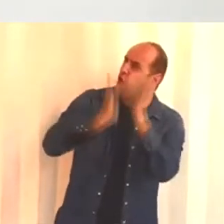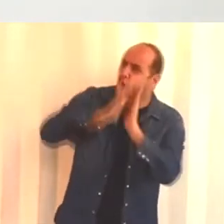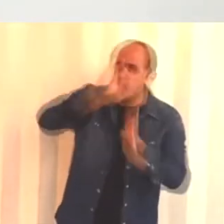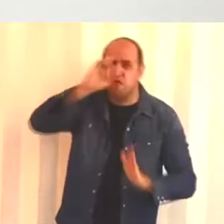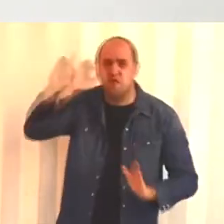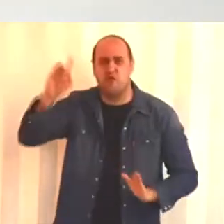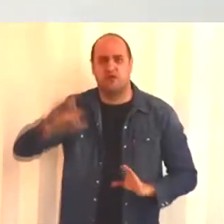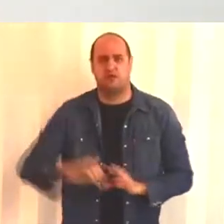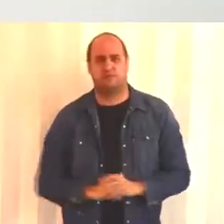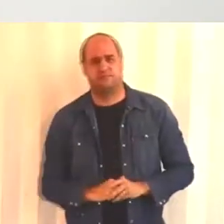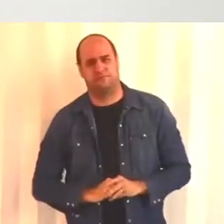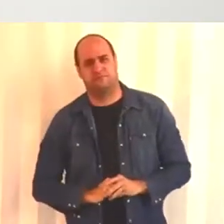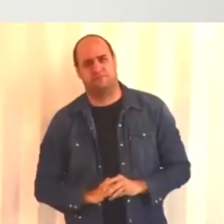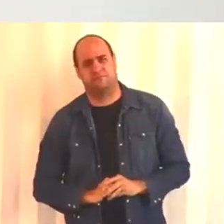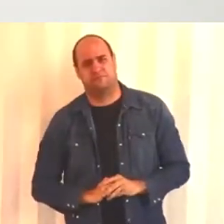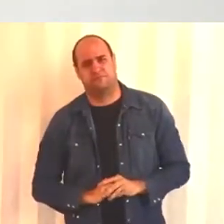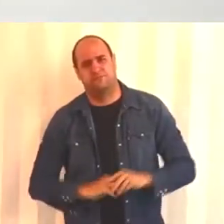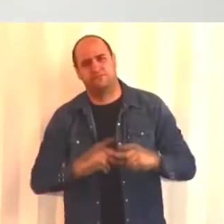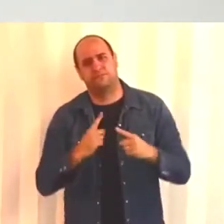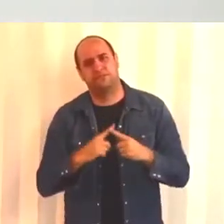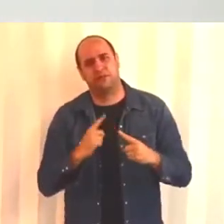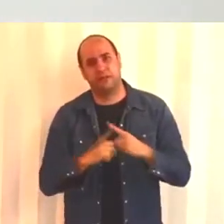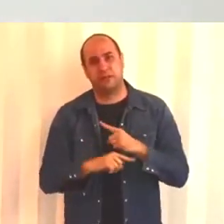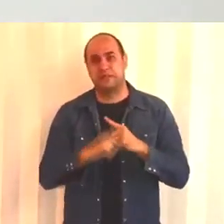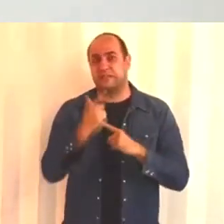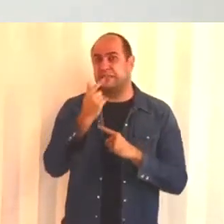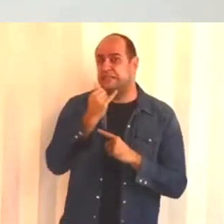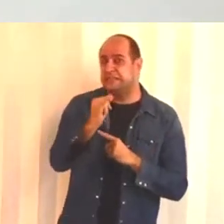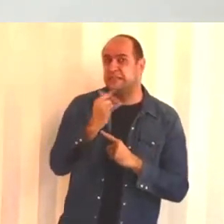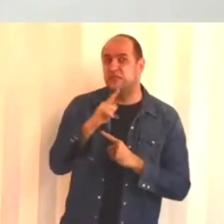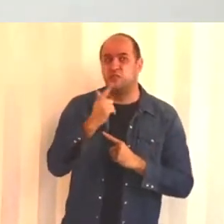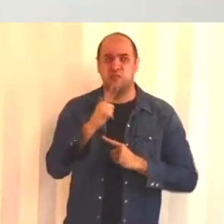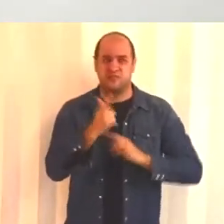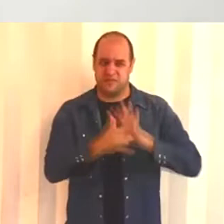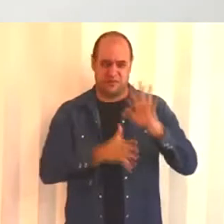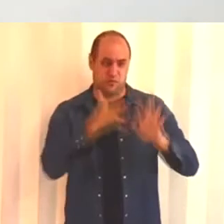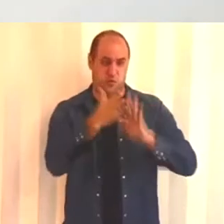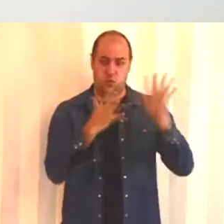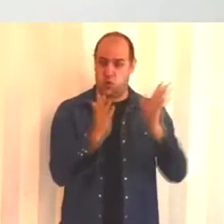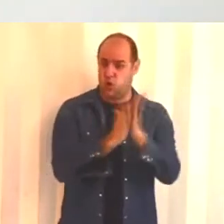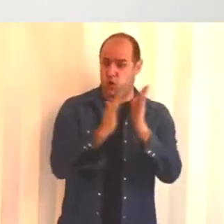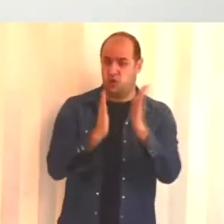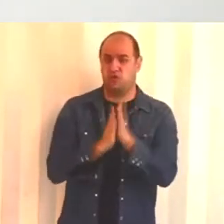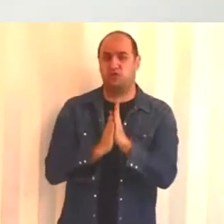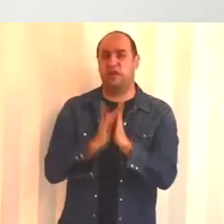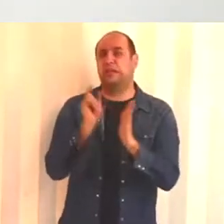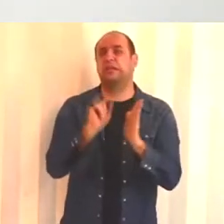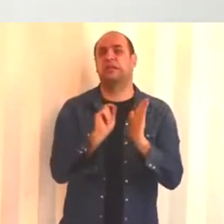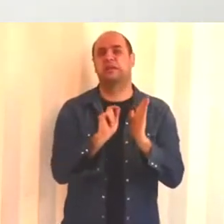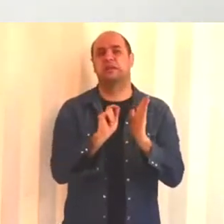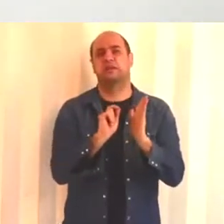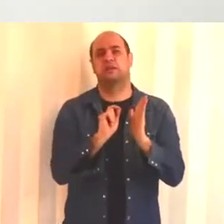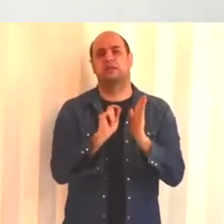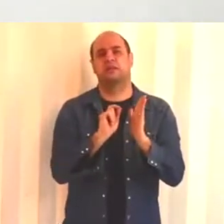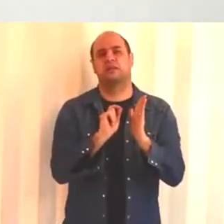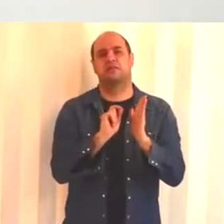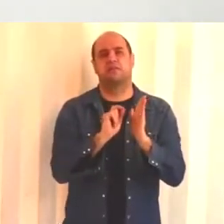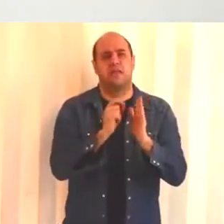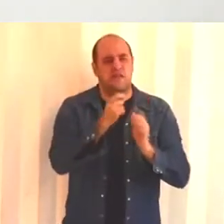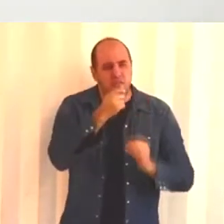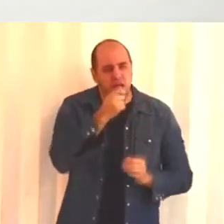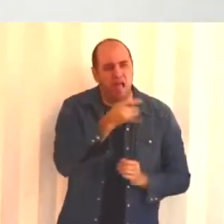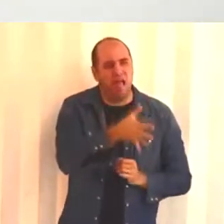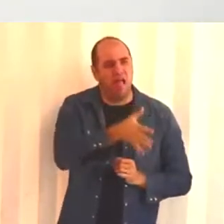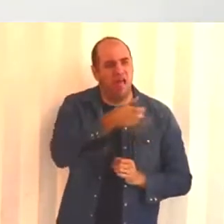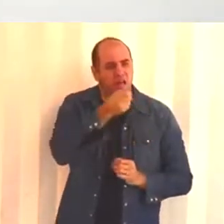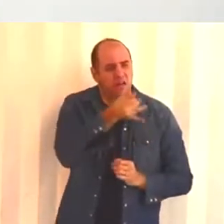Porque quando não tem louvor nos nossos lábios, sabe o que tem? Murmuração. Você pode falar assim, mas eu não estou murmurando